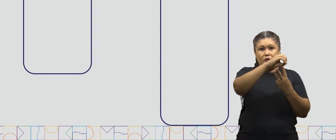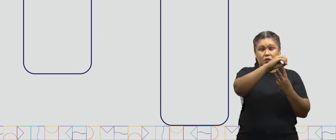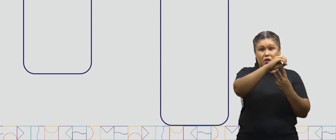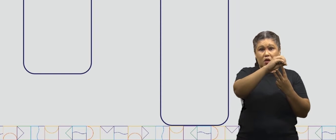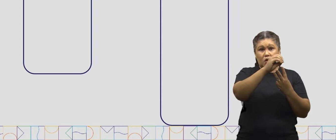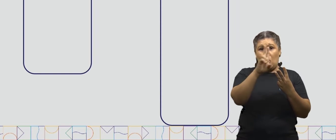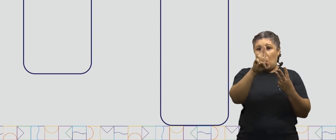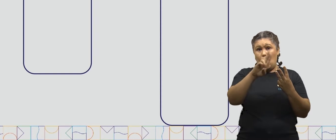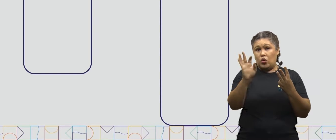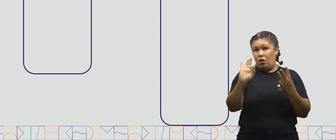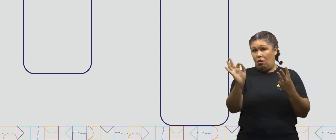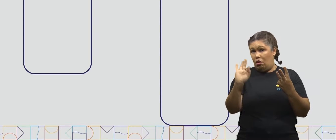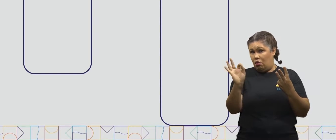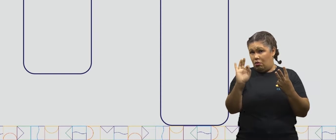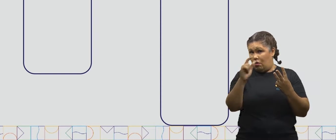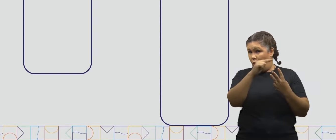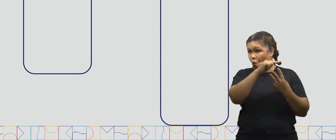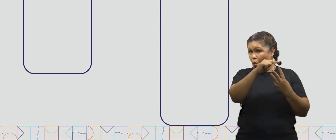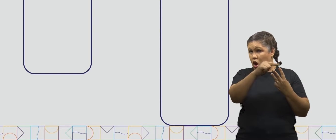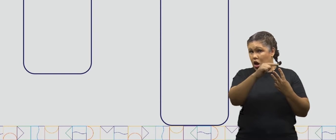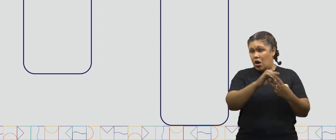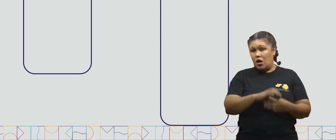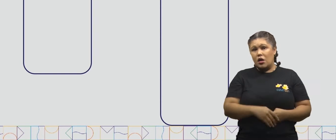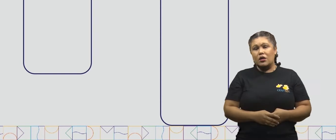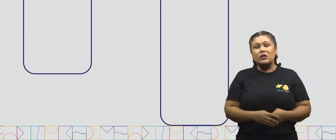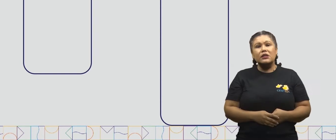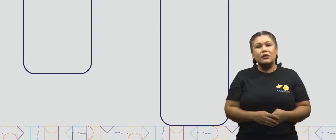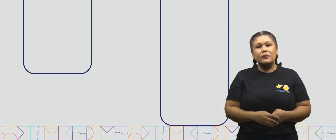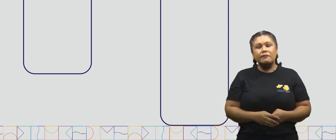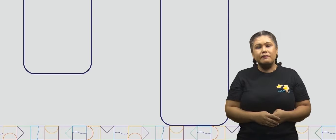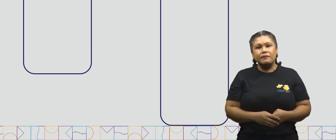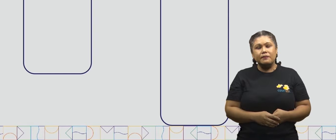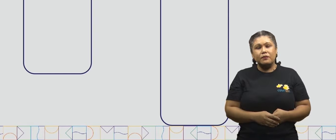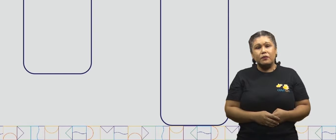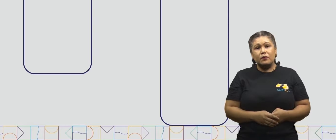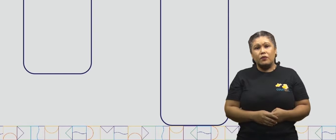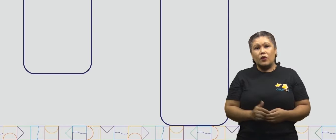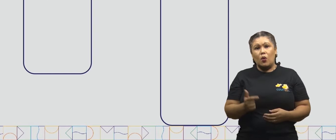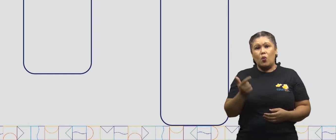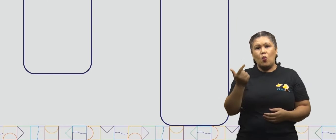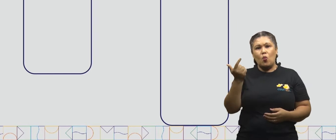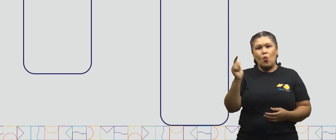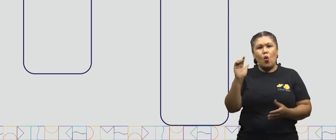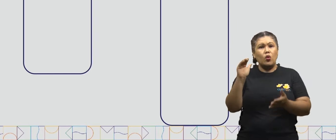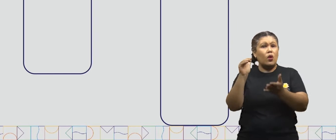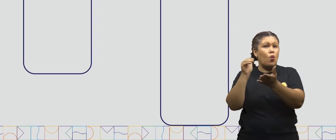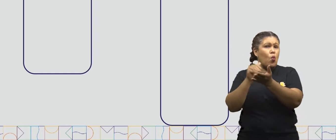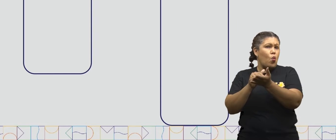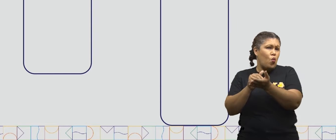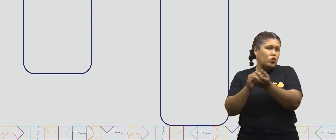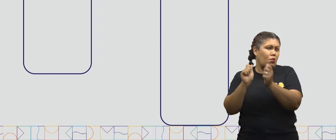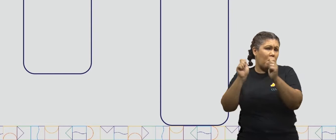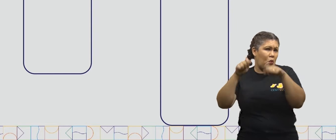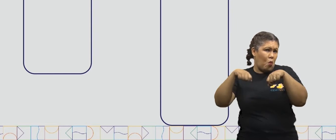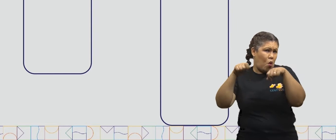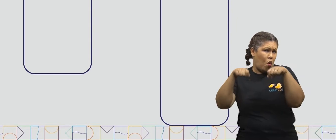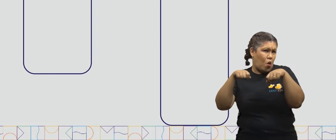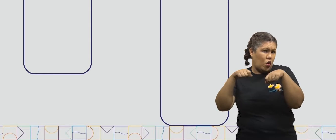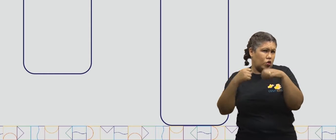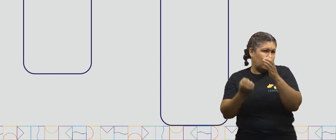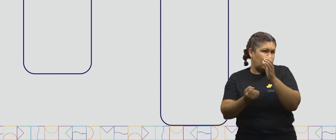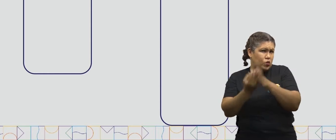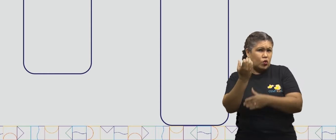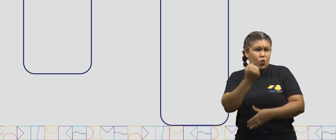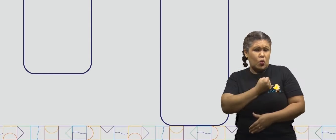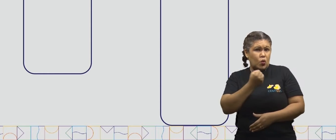0 aí, nós não vamos utilizar nenhuma placa. E a outra e última